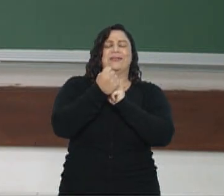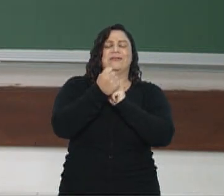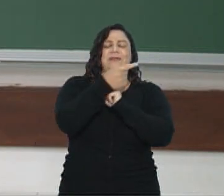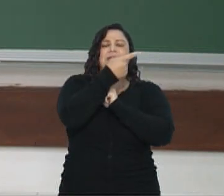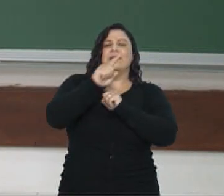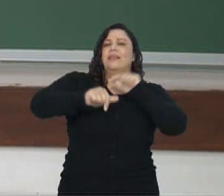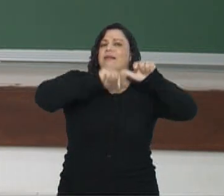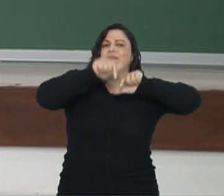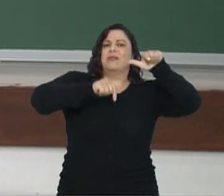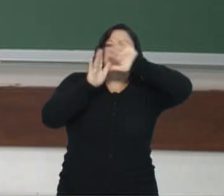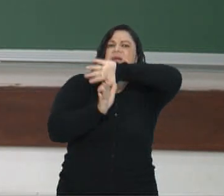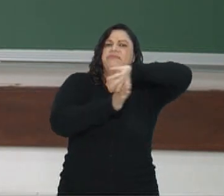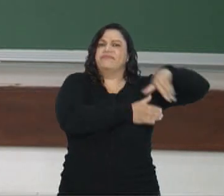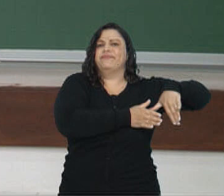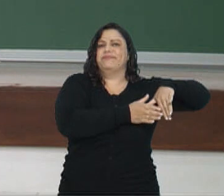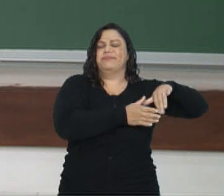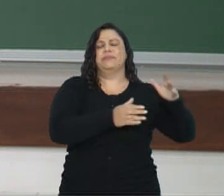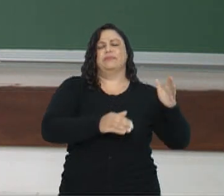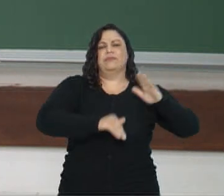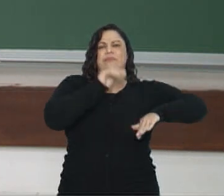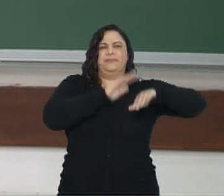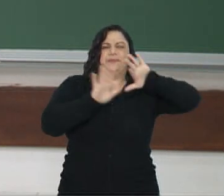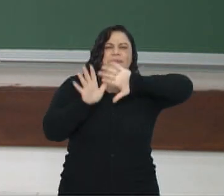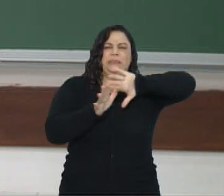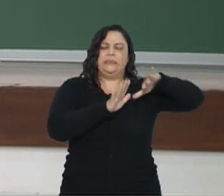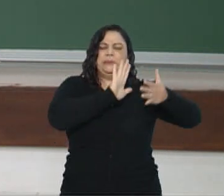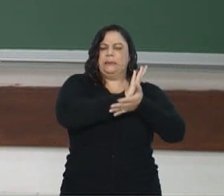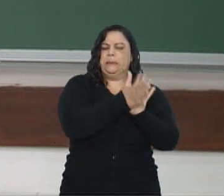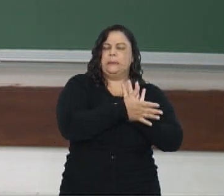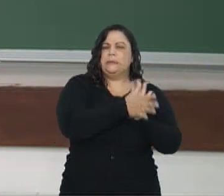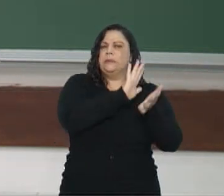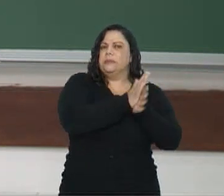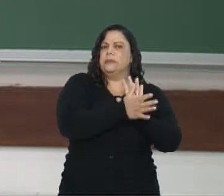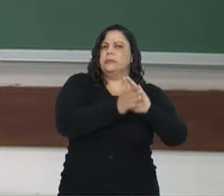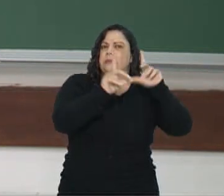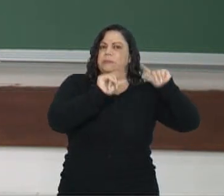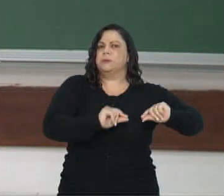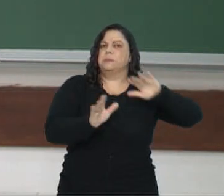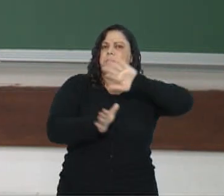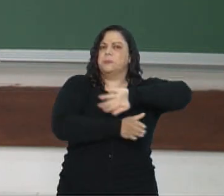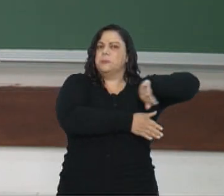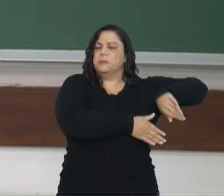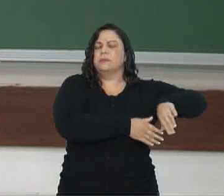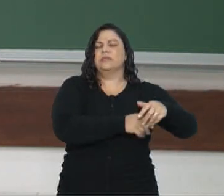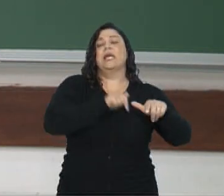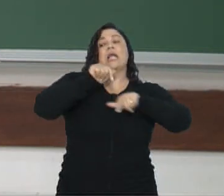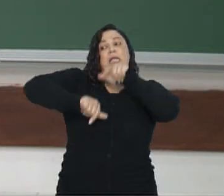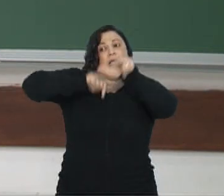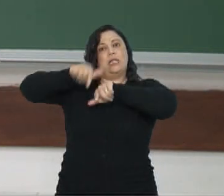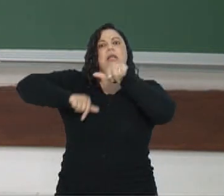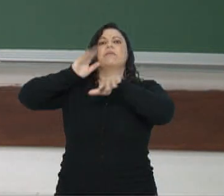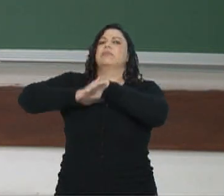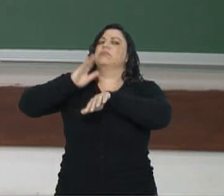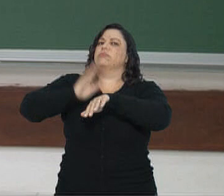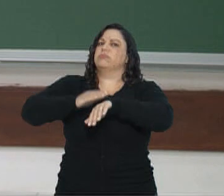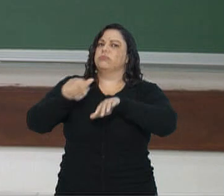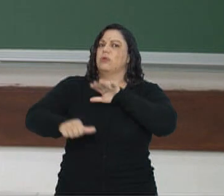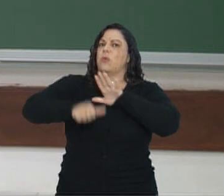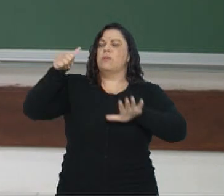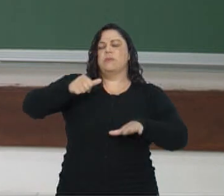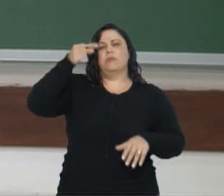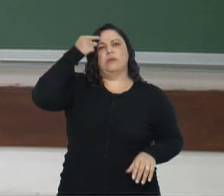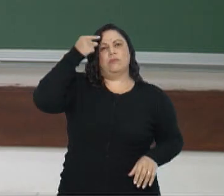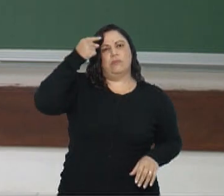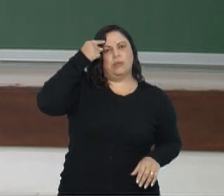aí teriam que ser exterminadas, teria que acabar com essas classes. As pessoas teriam que trabalhar para produzir. Esse é o primeiro